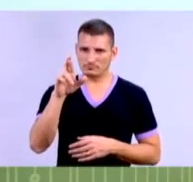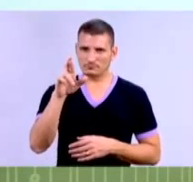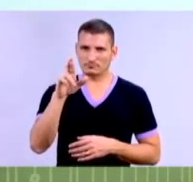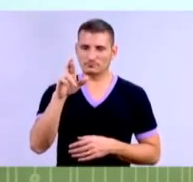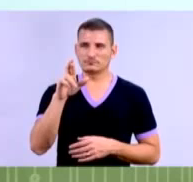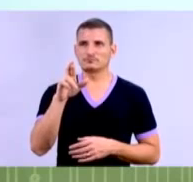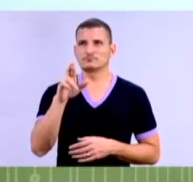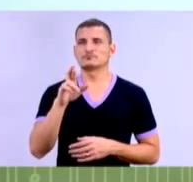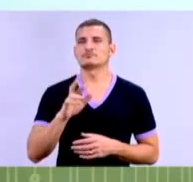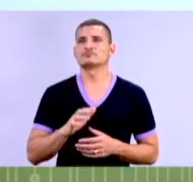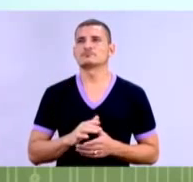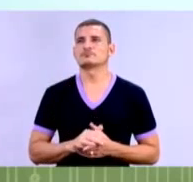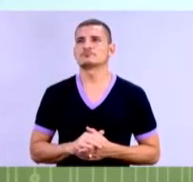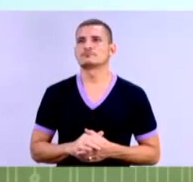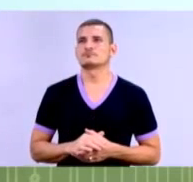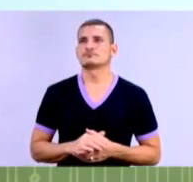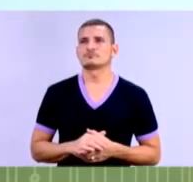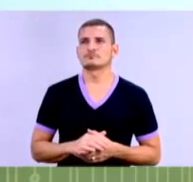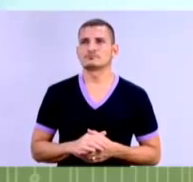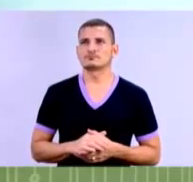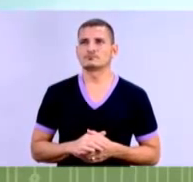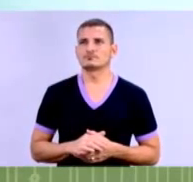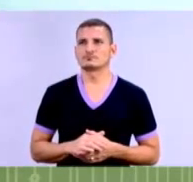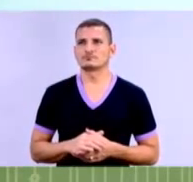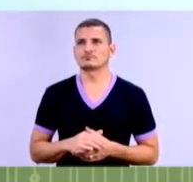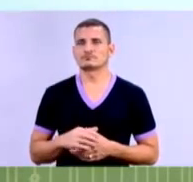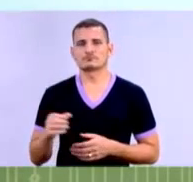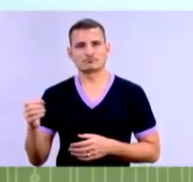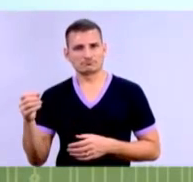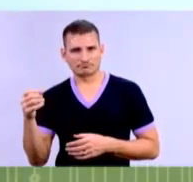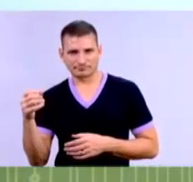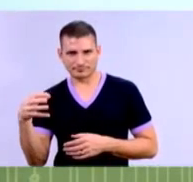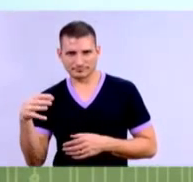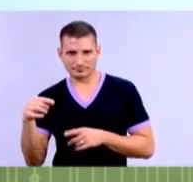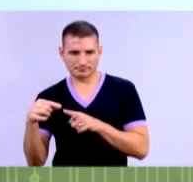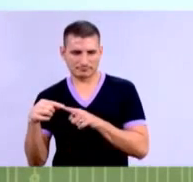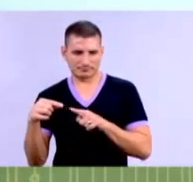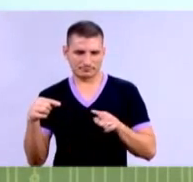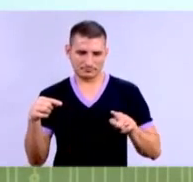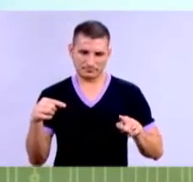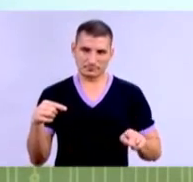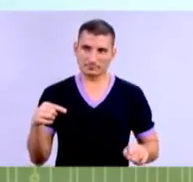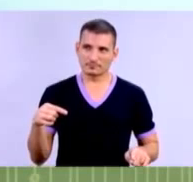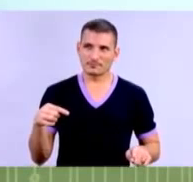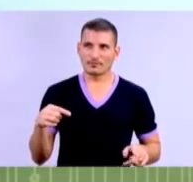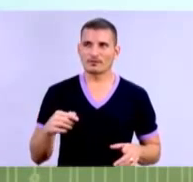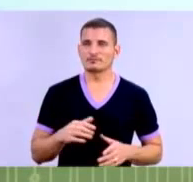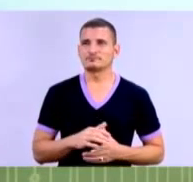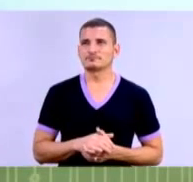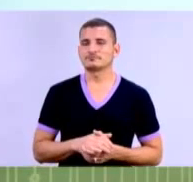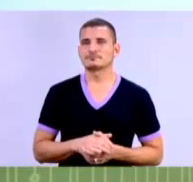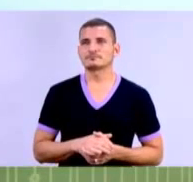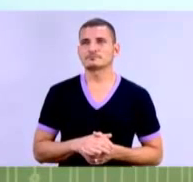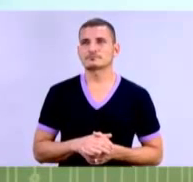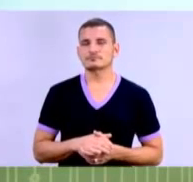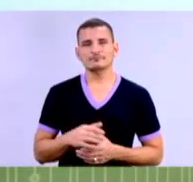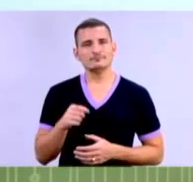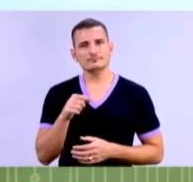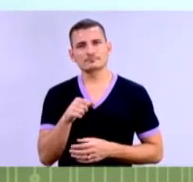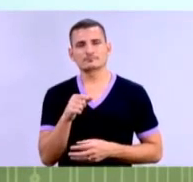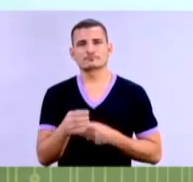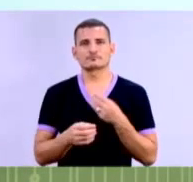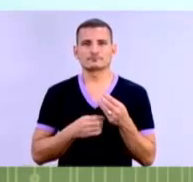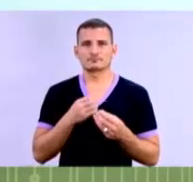aí a luz pode andar seguindo num meio fechado, ok? Então esse é o princípio de como a